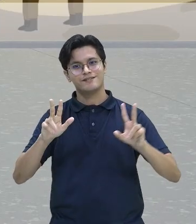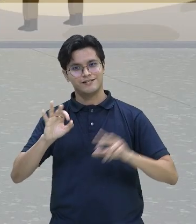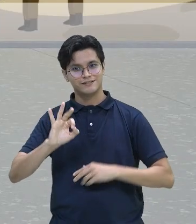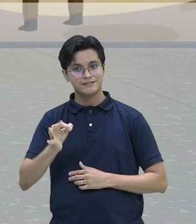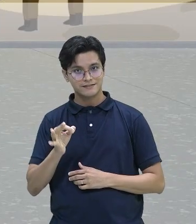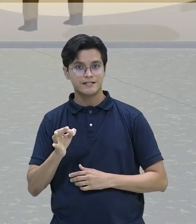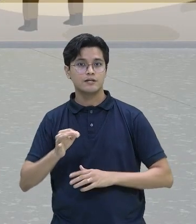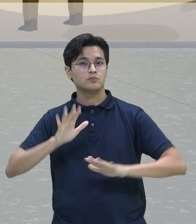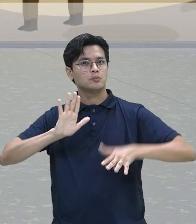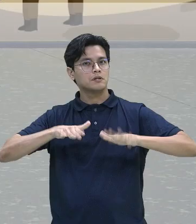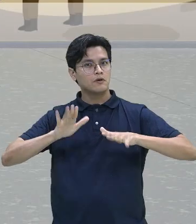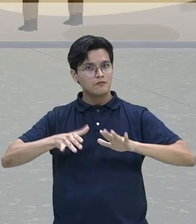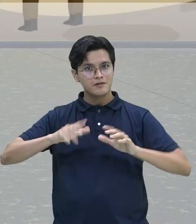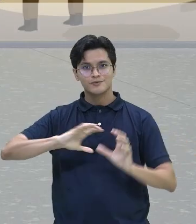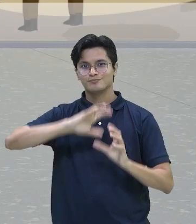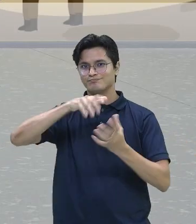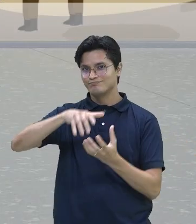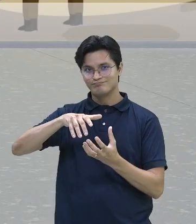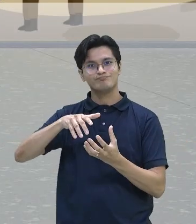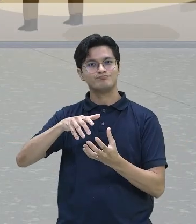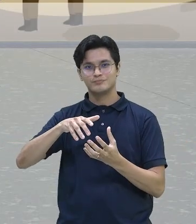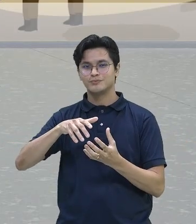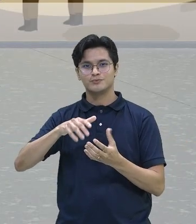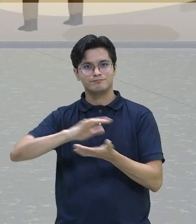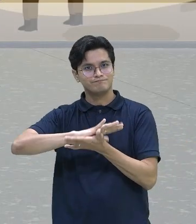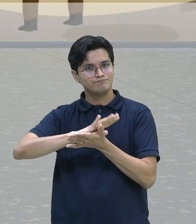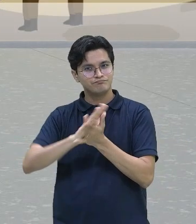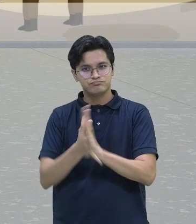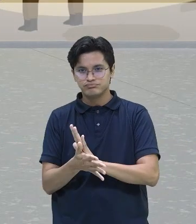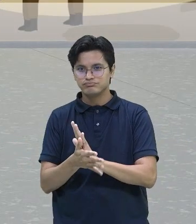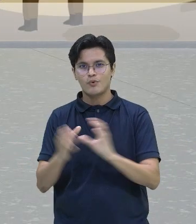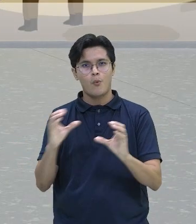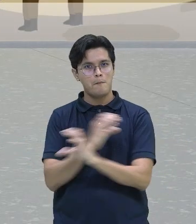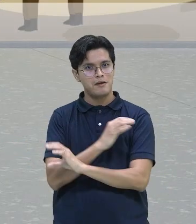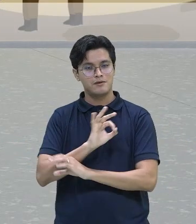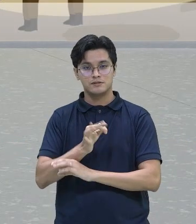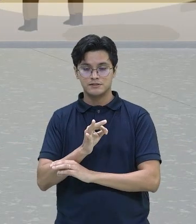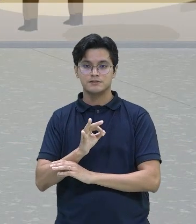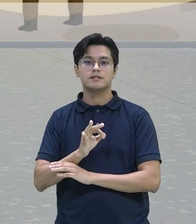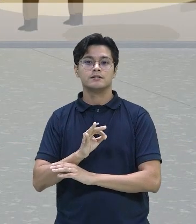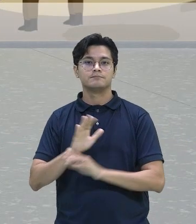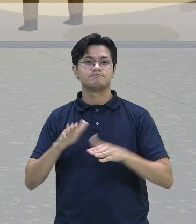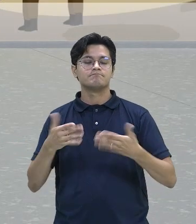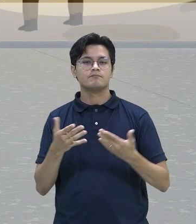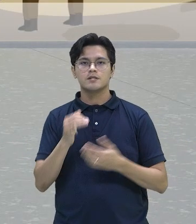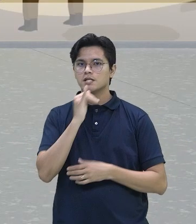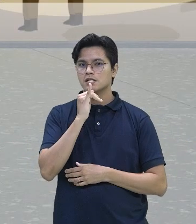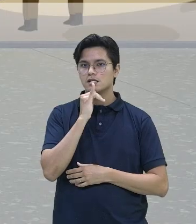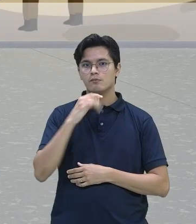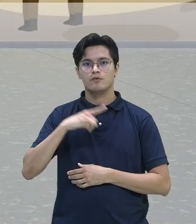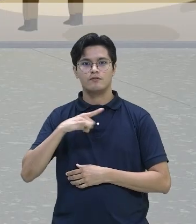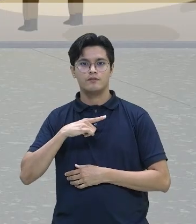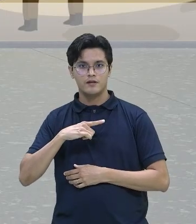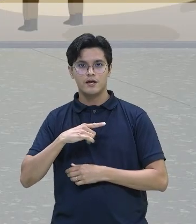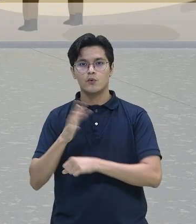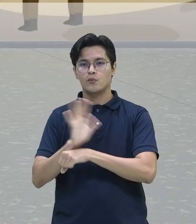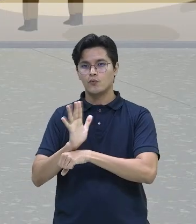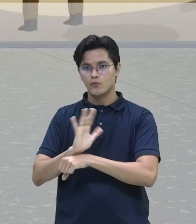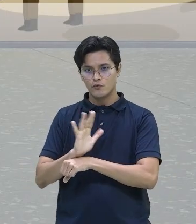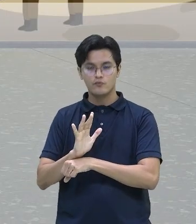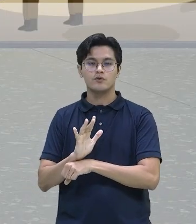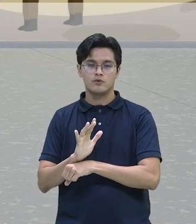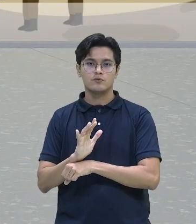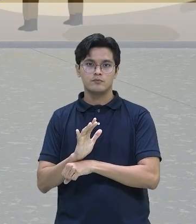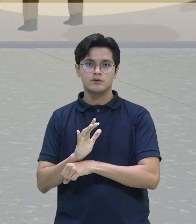nem existisse em função disso, certo? Bem, tem um filme, é um filme de ação, acredito que vocês vão gostar, né? O nome do